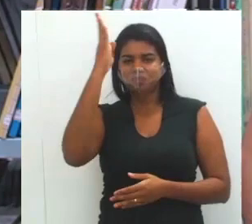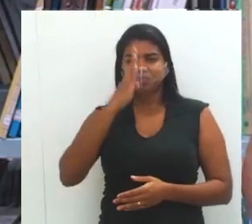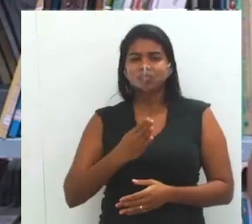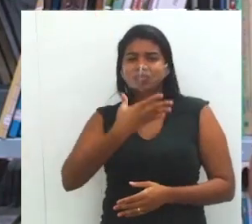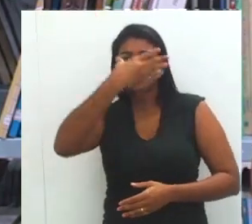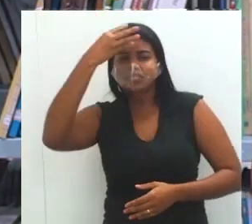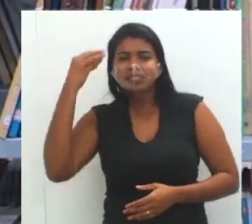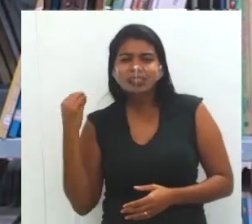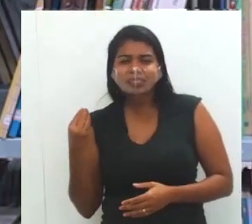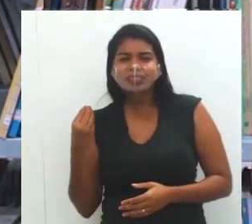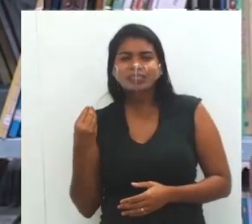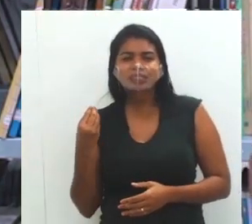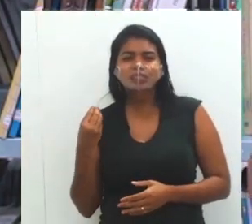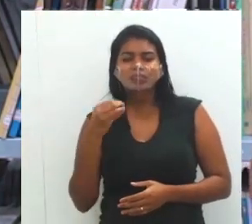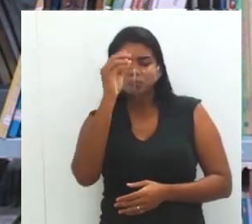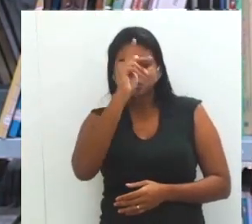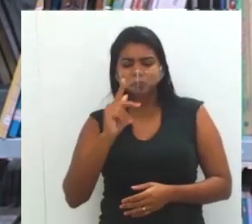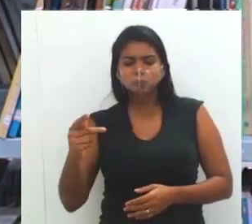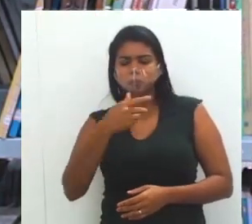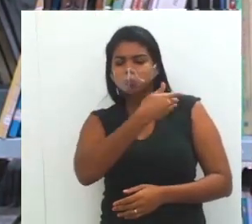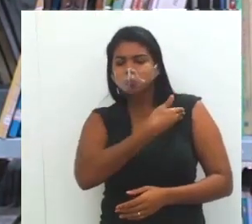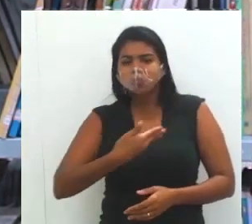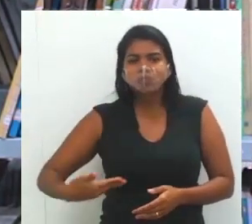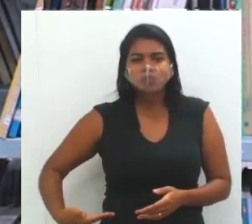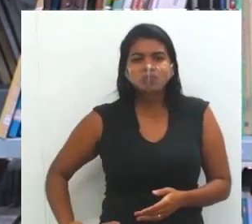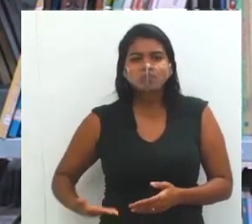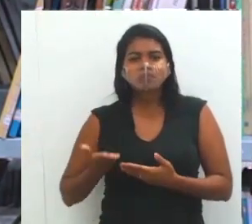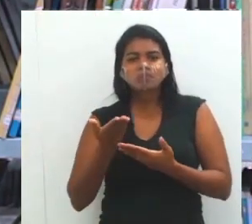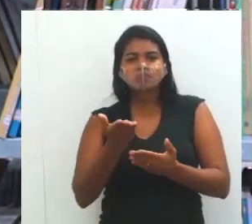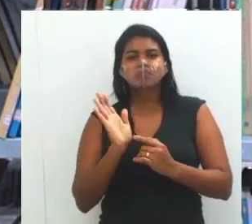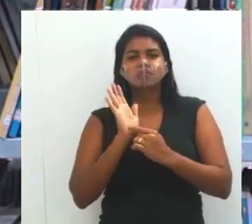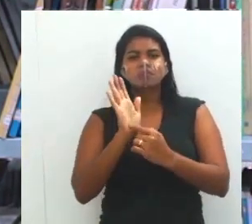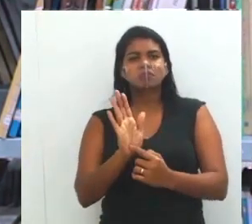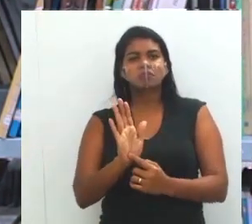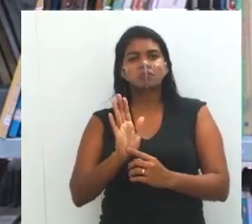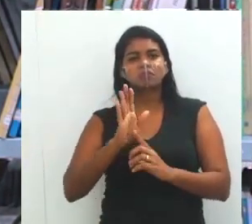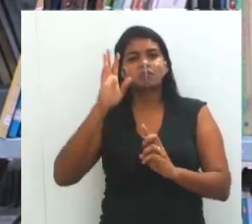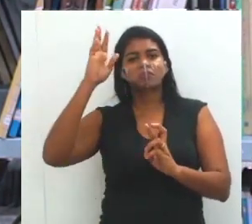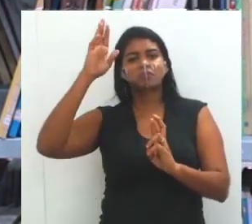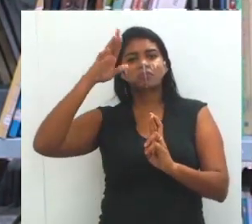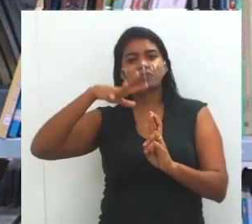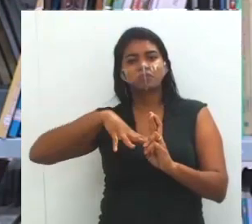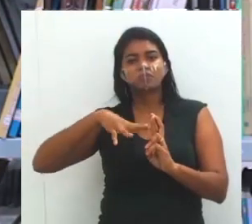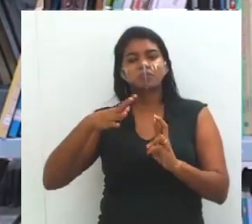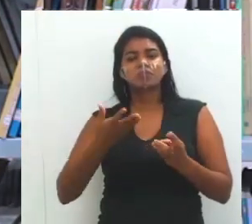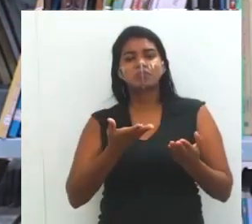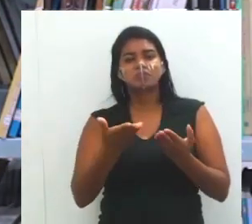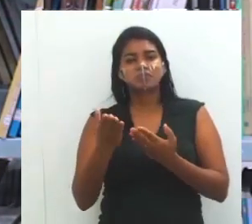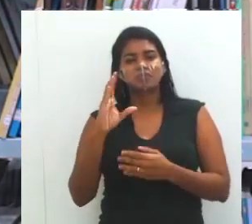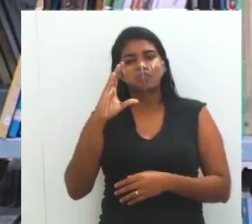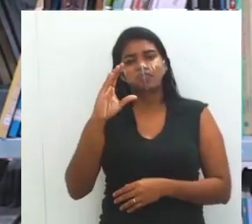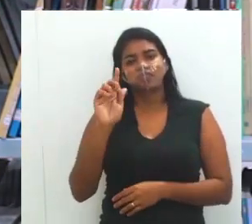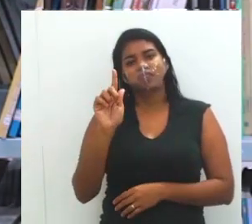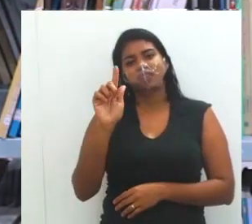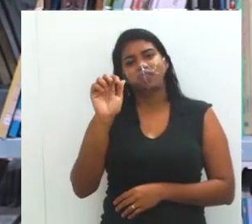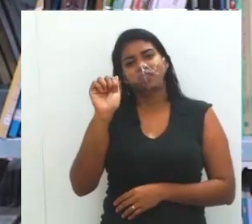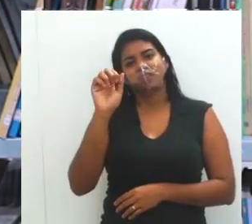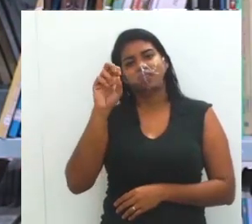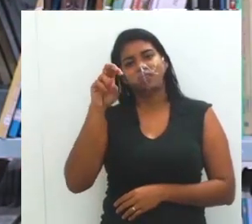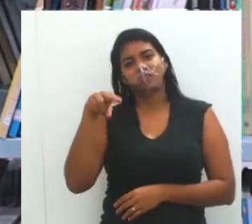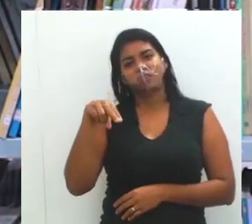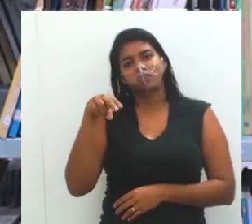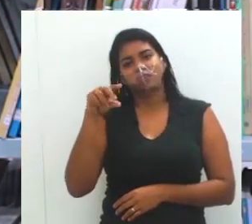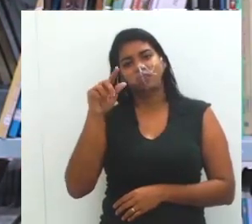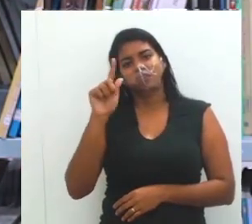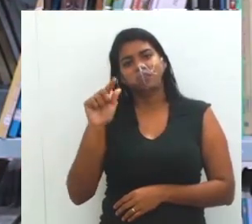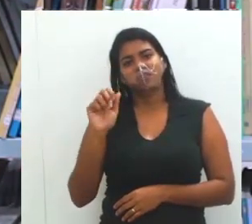pelo teu público, ou pelo poder público, aliás, o próprio filho dele que nós veremos, Gonzaguinha, grande nome que nós veremos na